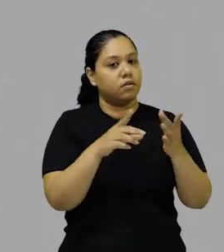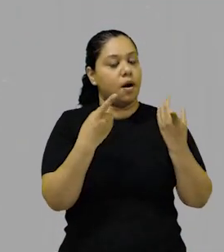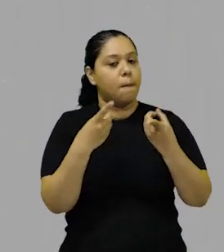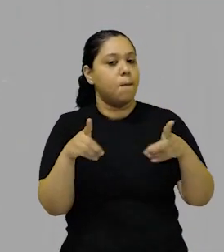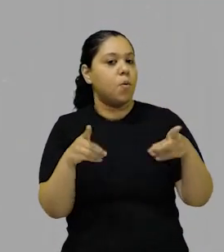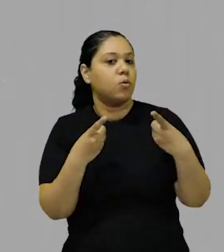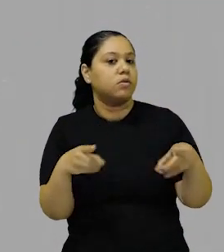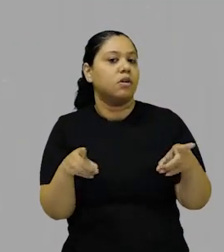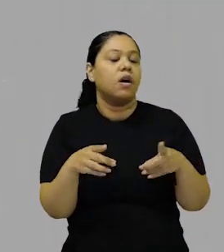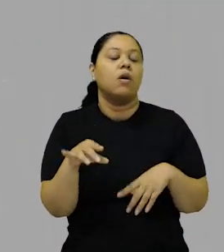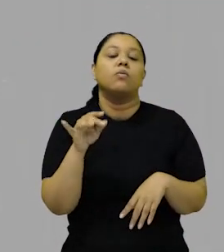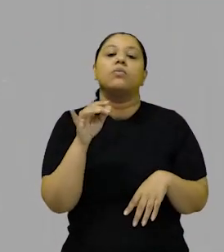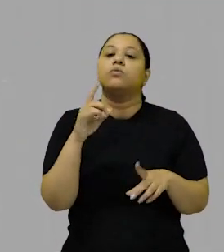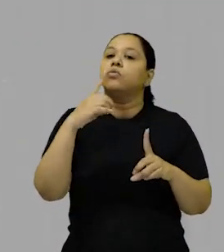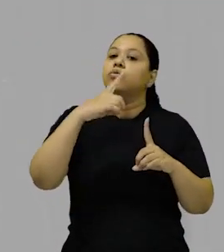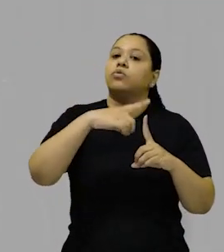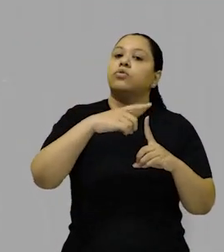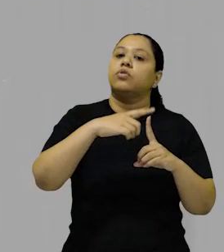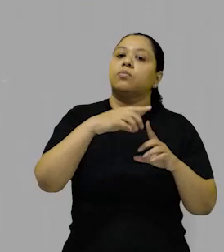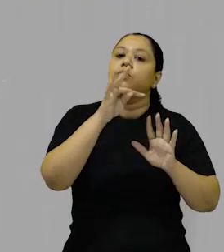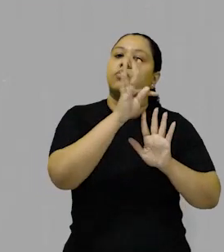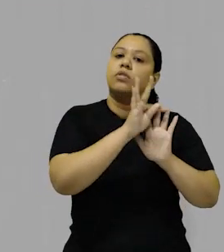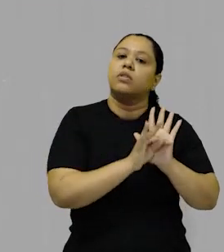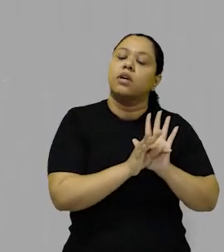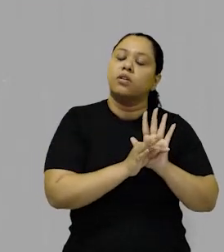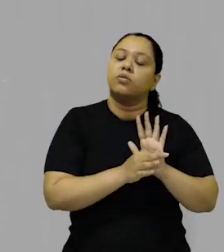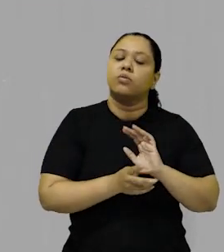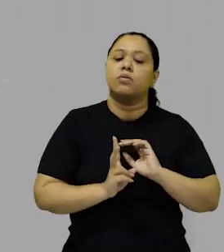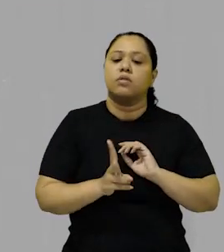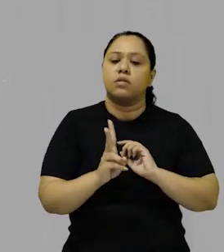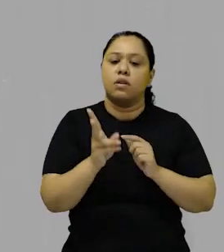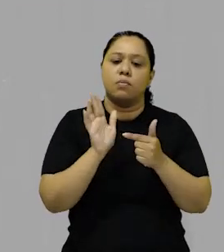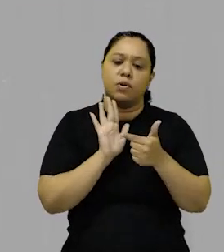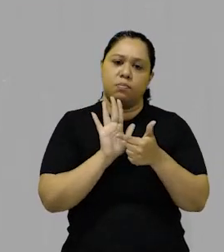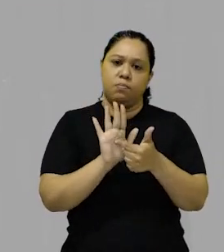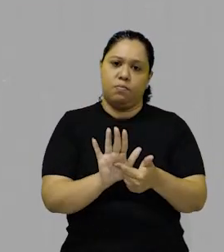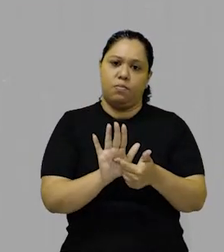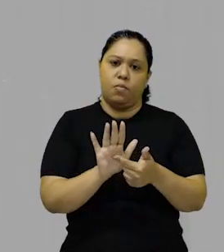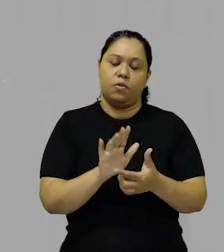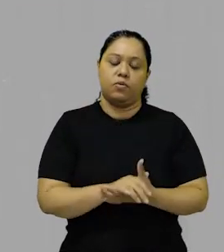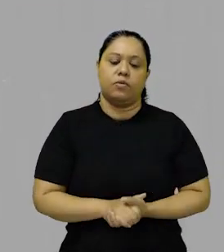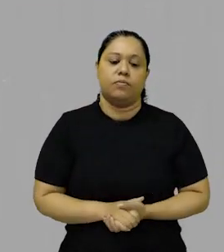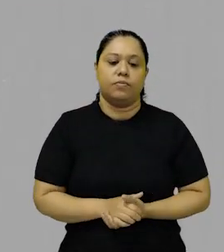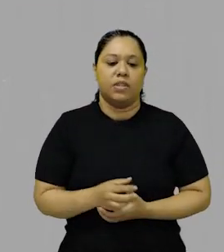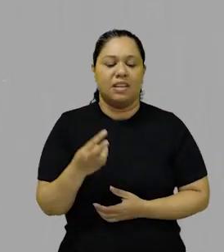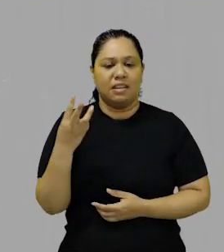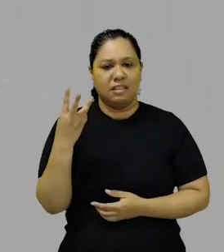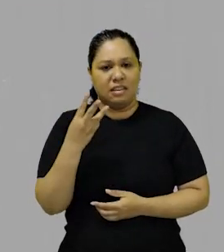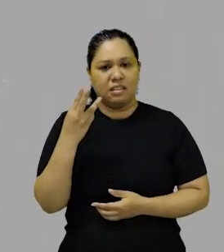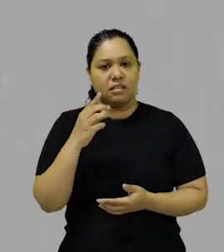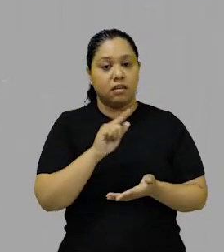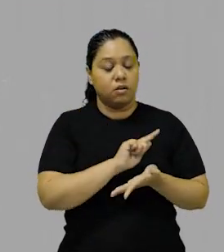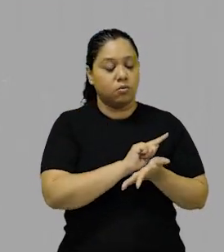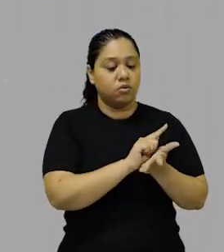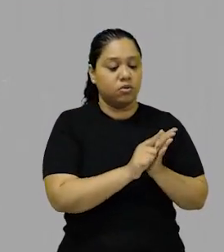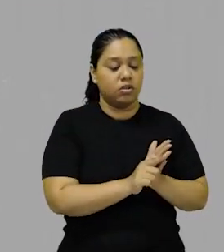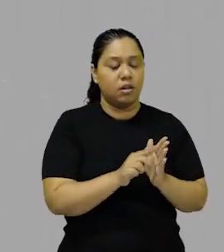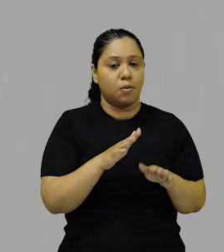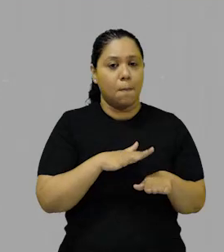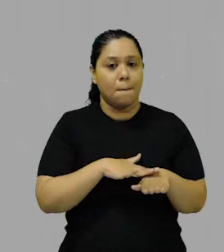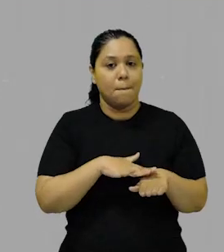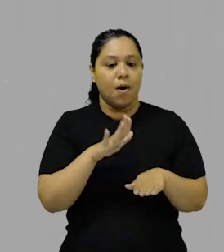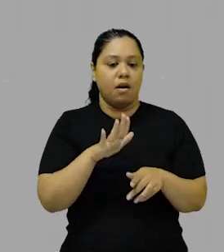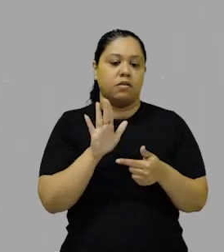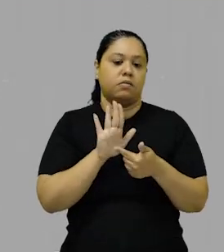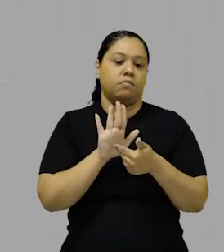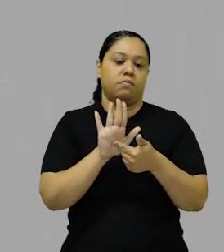texto muito frequente no Enem e nos vestibulares. Tá? Ele comumente aparece, é o 3º gênero mais citado, de